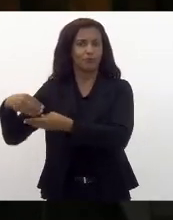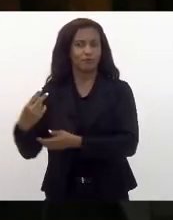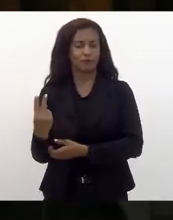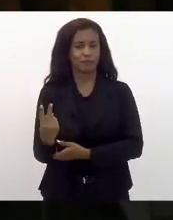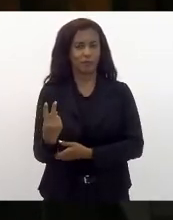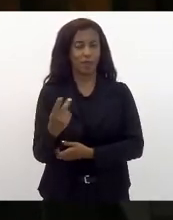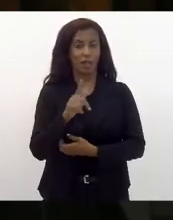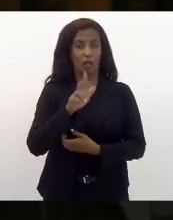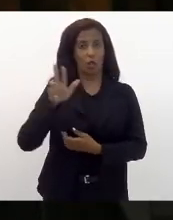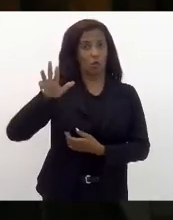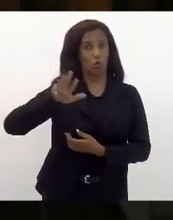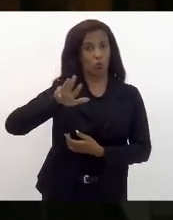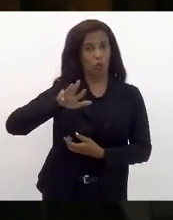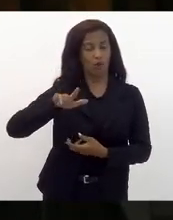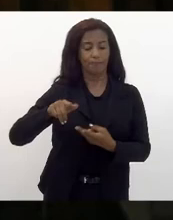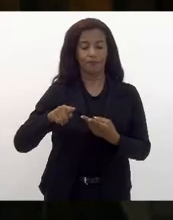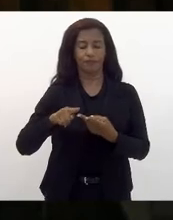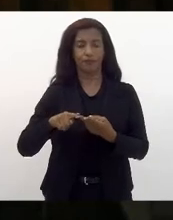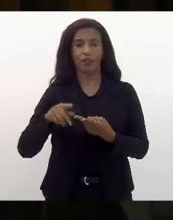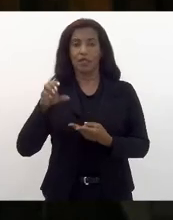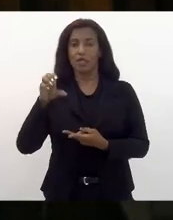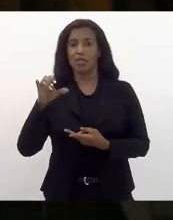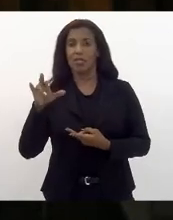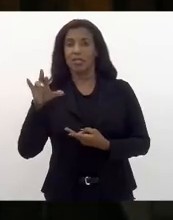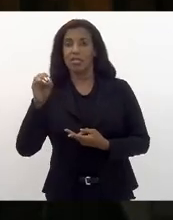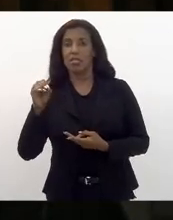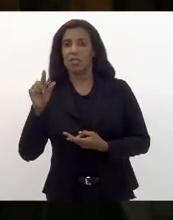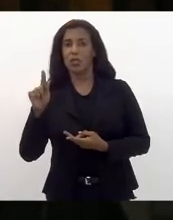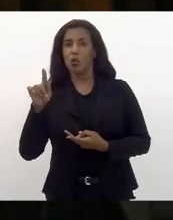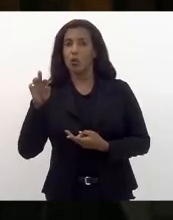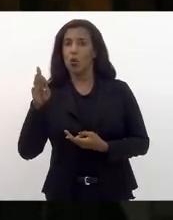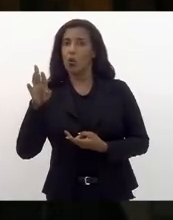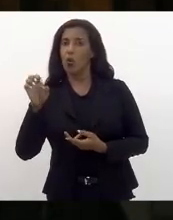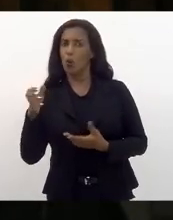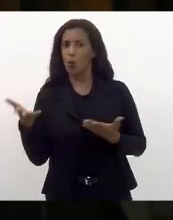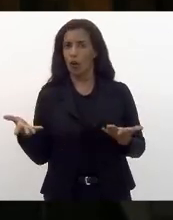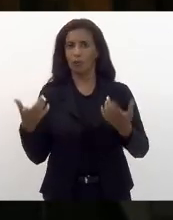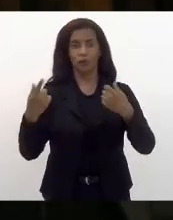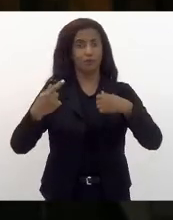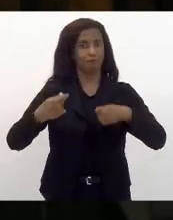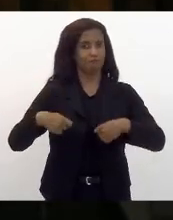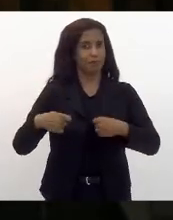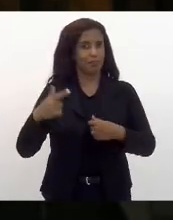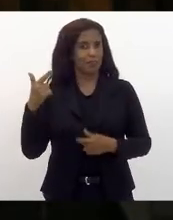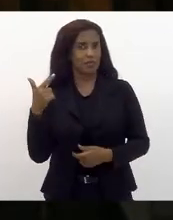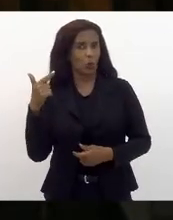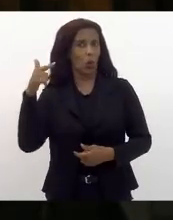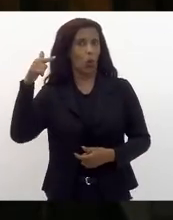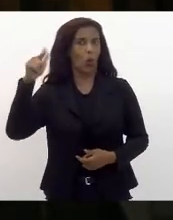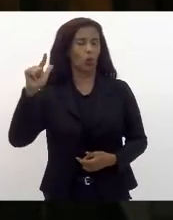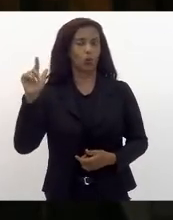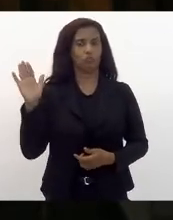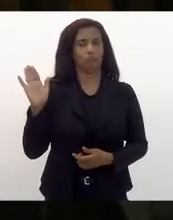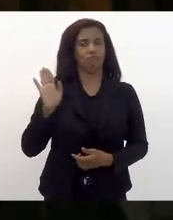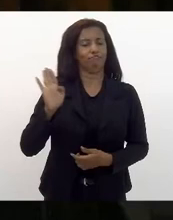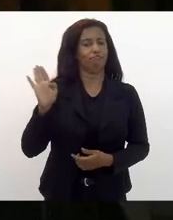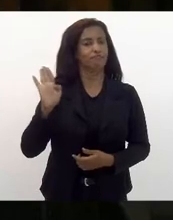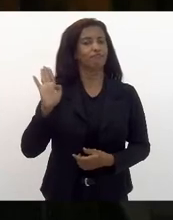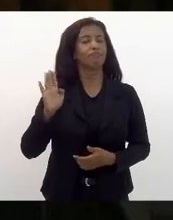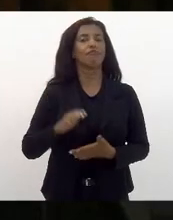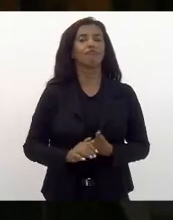a do Luna e a do Ciro Gomes estão Pizzaria Serra uma outra candidatura